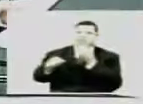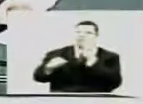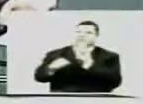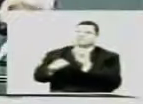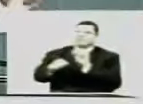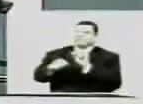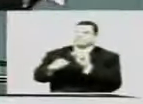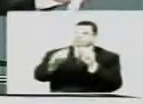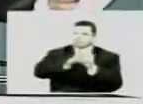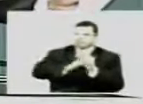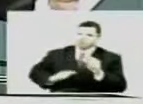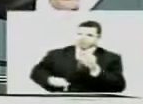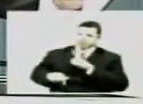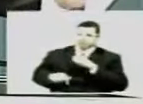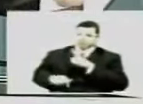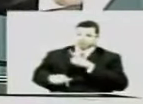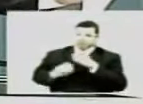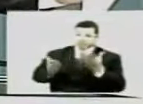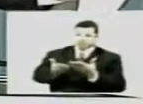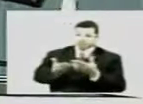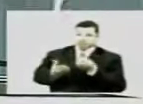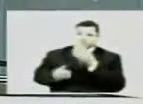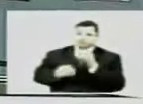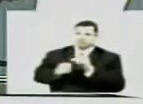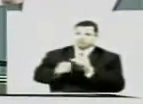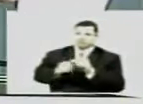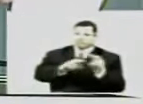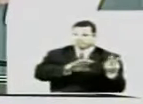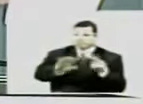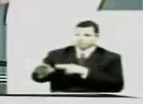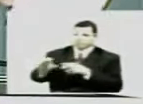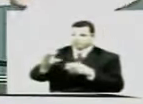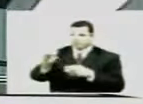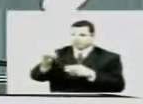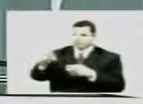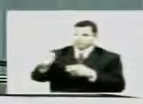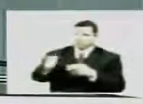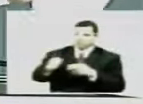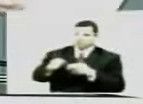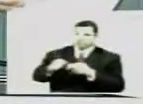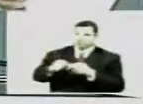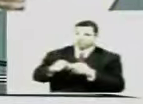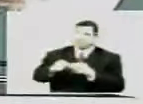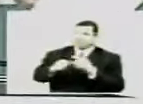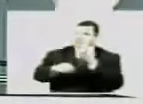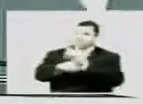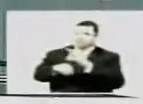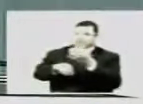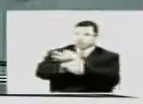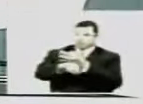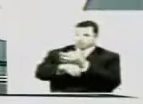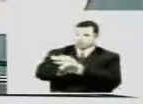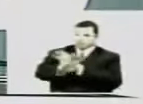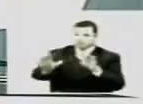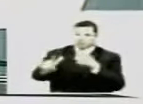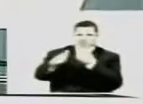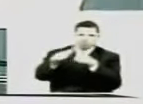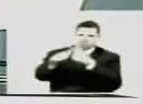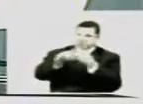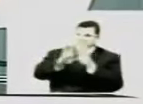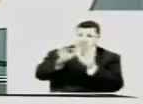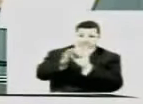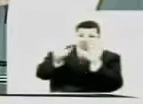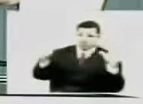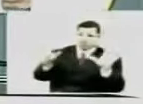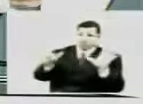aí, o governo tem solução para uma semana de Copa. Decreta feriado no dia dos jogos e está resolvido o problema de